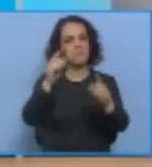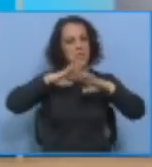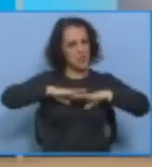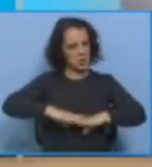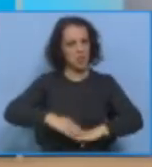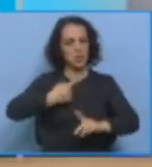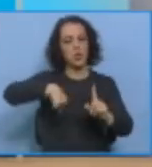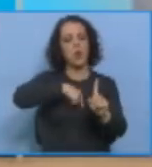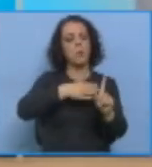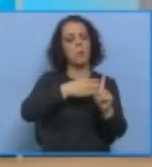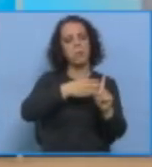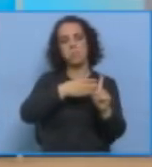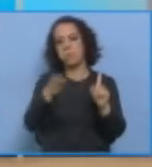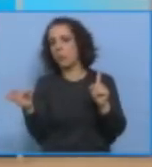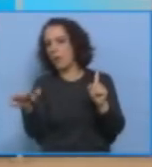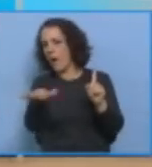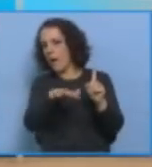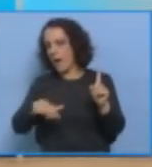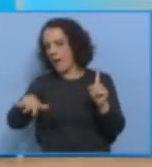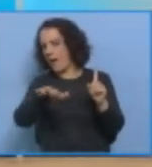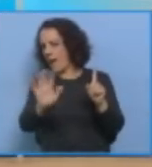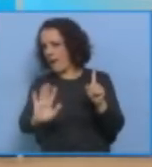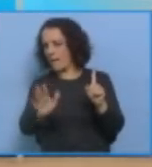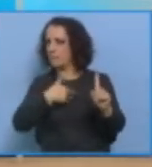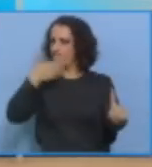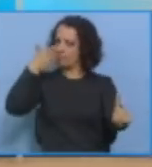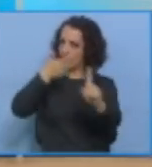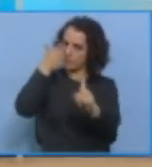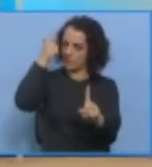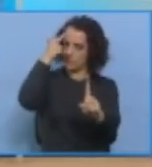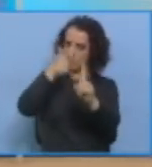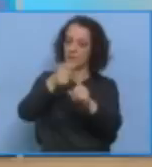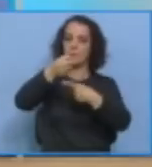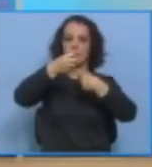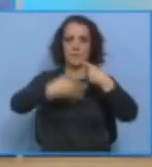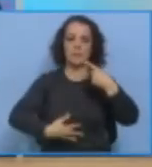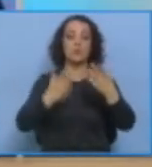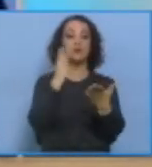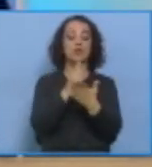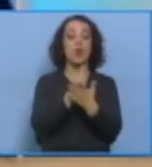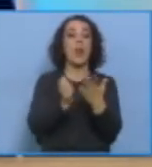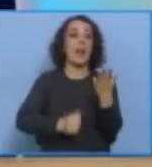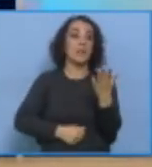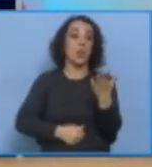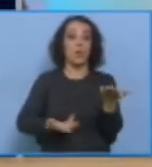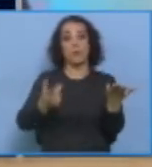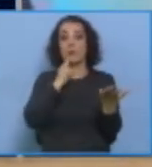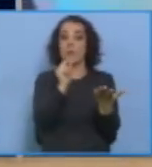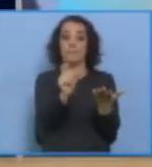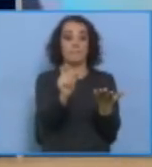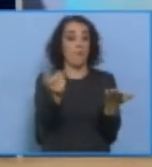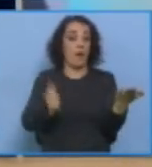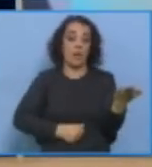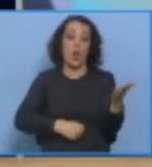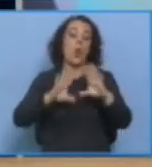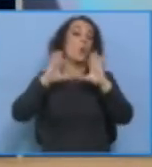vamos desviar-nos da nossa determinação em torno destes princípios. A escola católica tem que ser, olha o próprio nome de católica, é universal, portanto